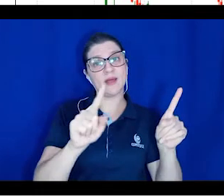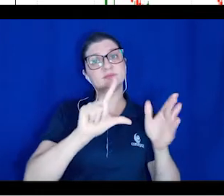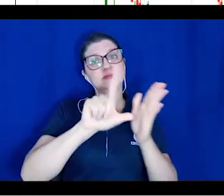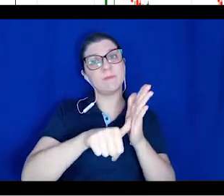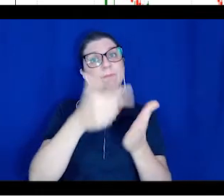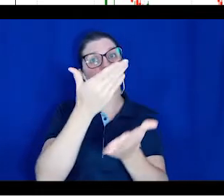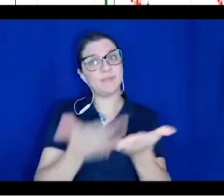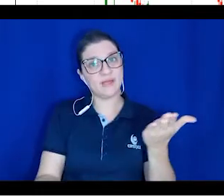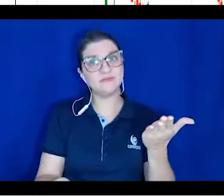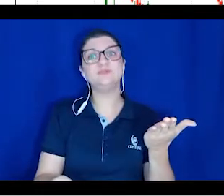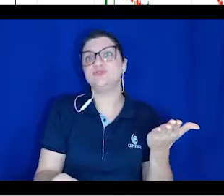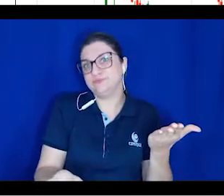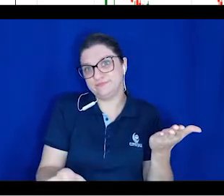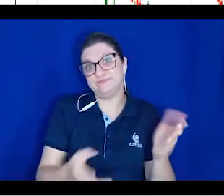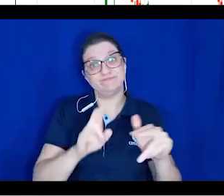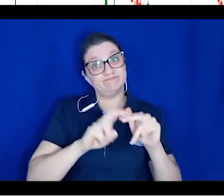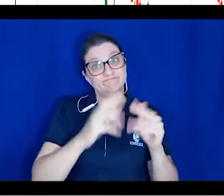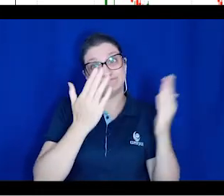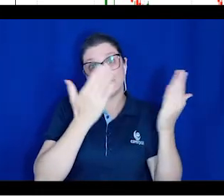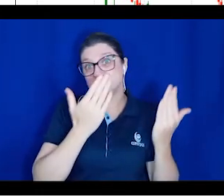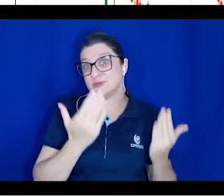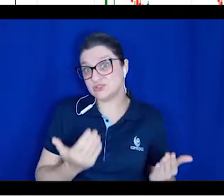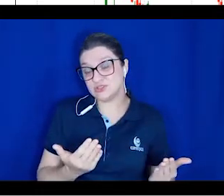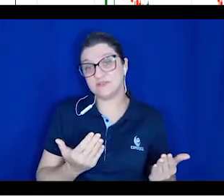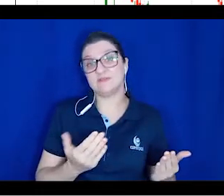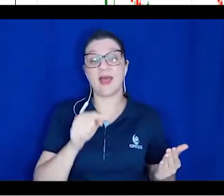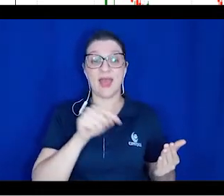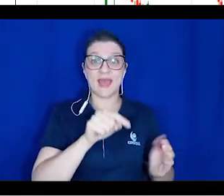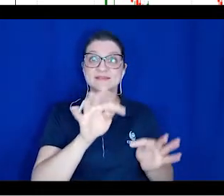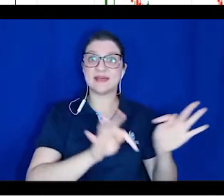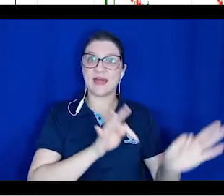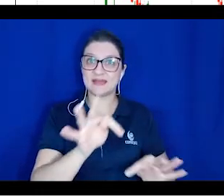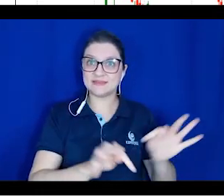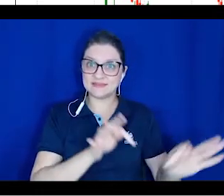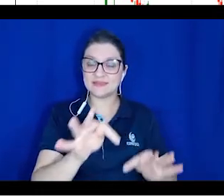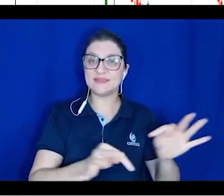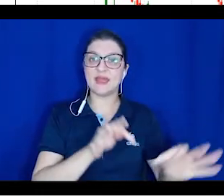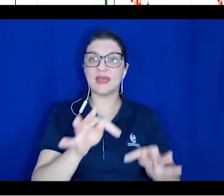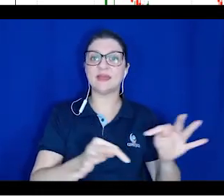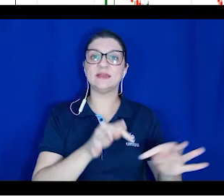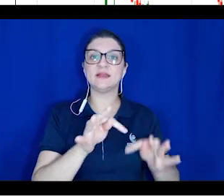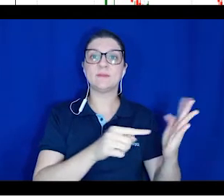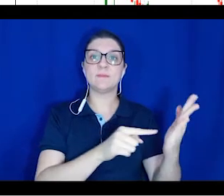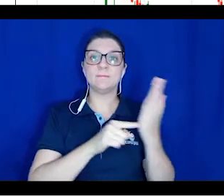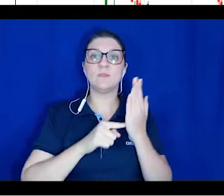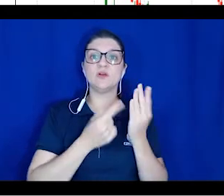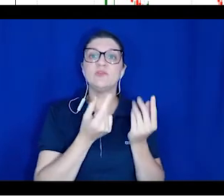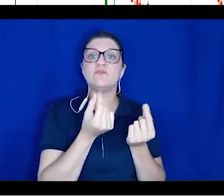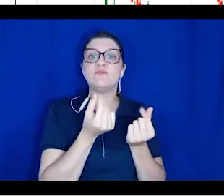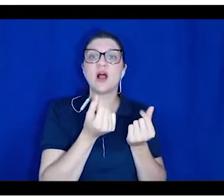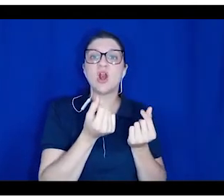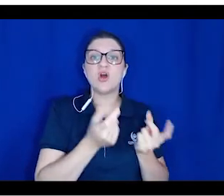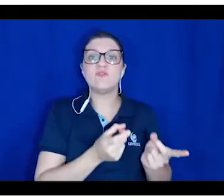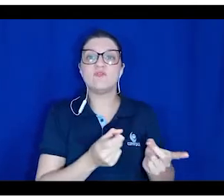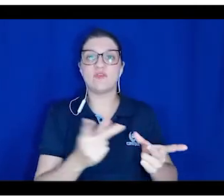com perspectivas boas. E análise técnica, dependendo, me apresente um valor que eu venda a ação para depois.